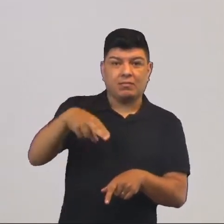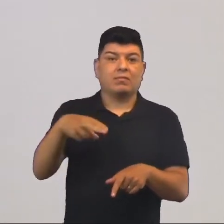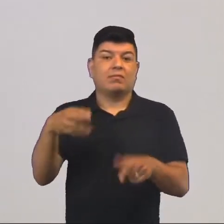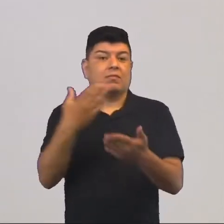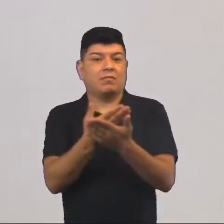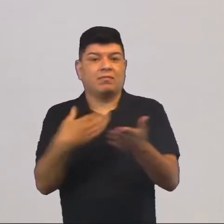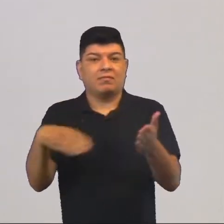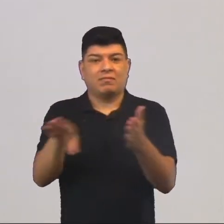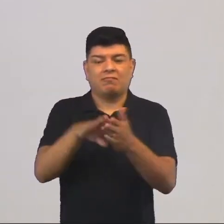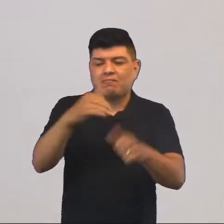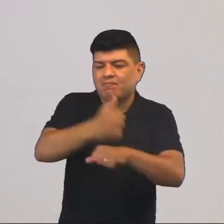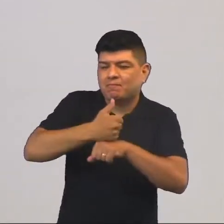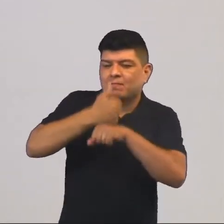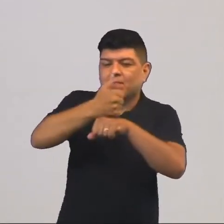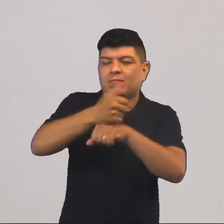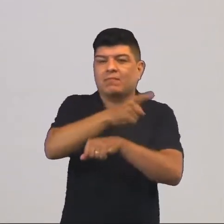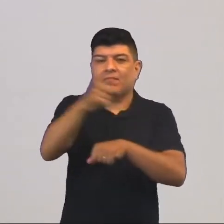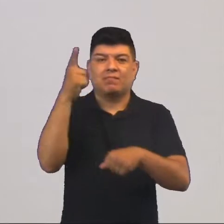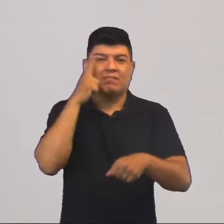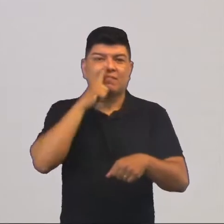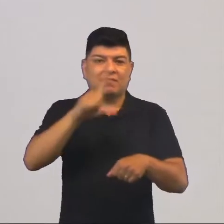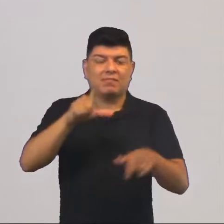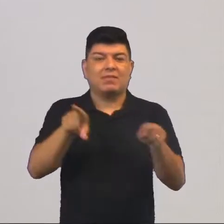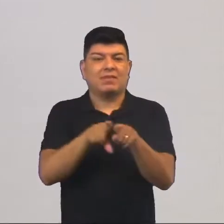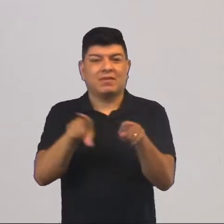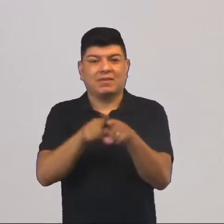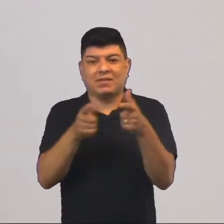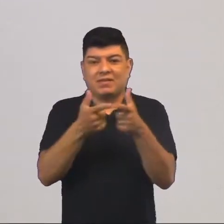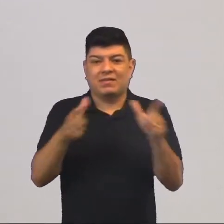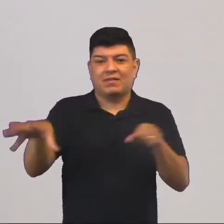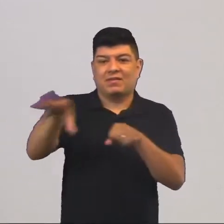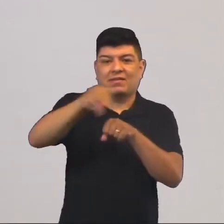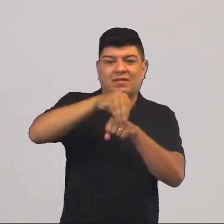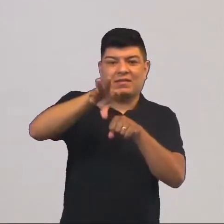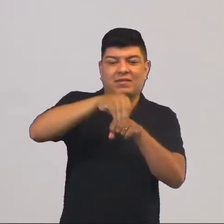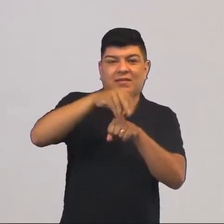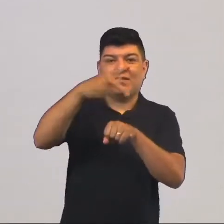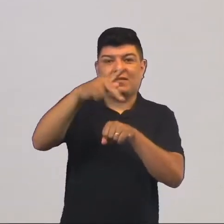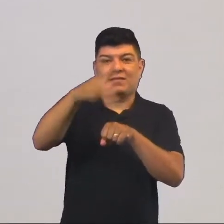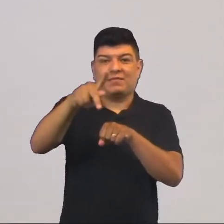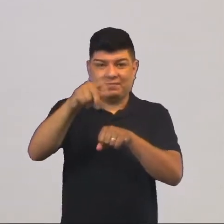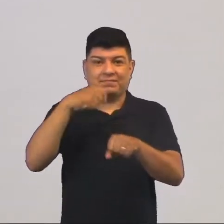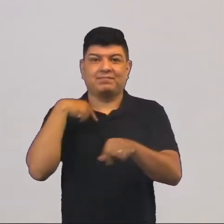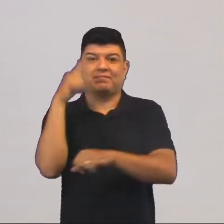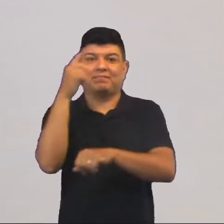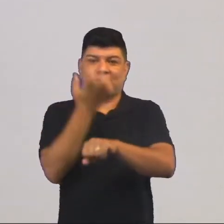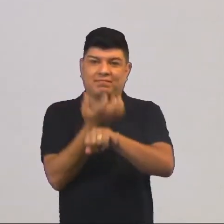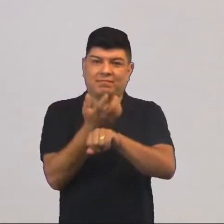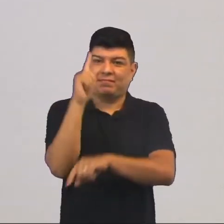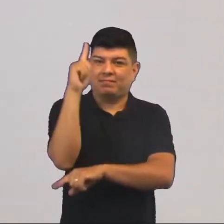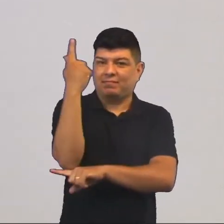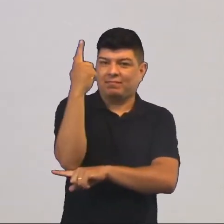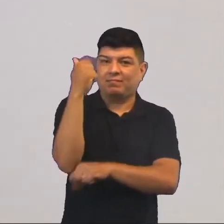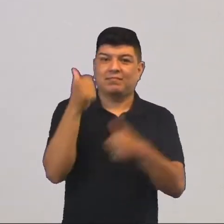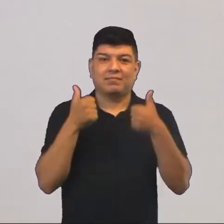E aí, turminha, tudo bem com vocês? Estamos de volta para mais uma aula de Geografia. Esta aula é para você,